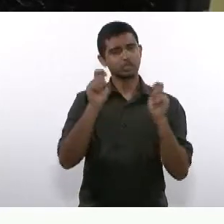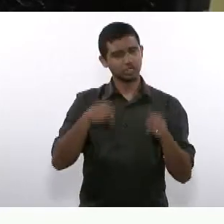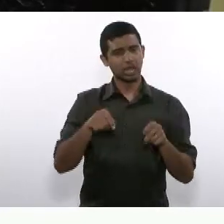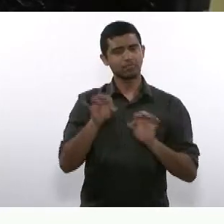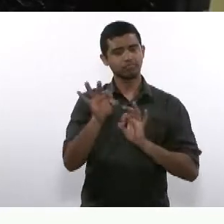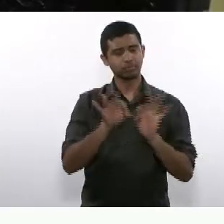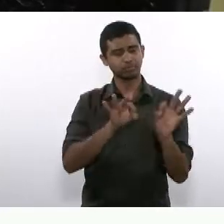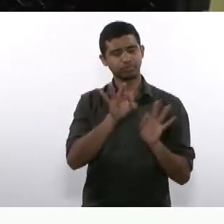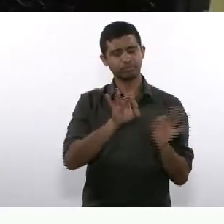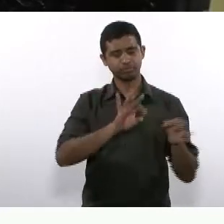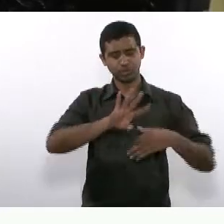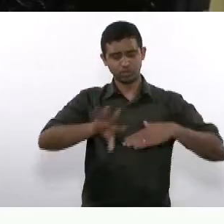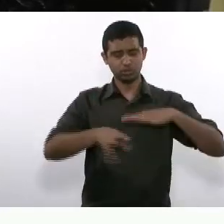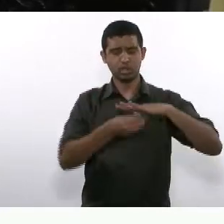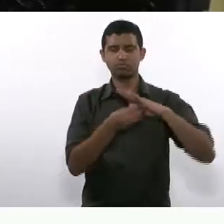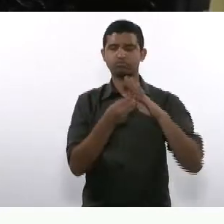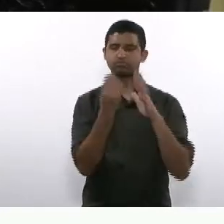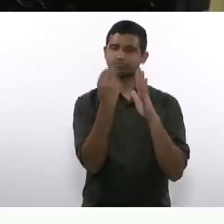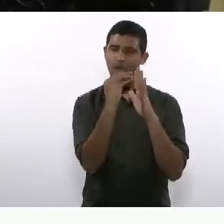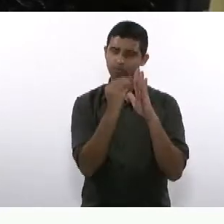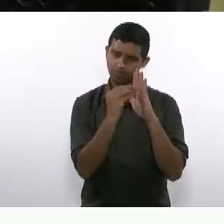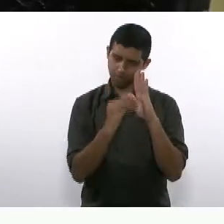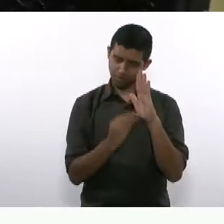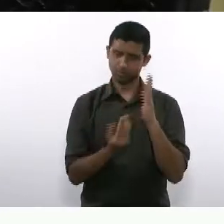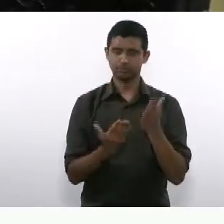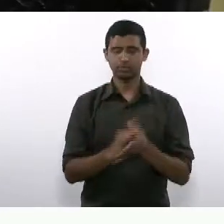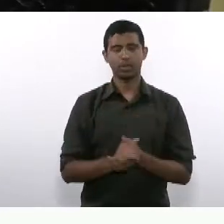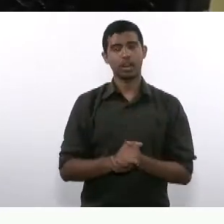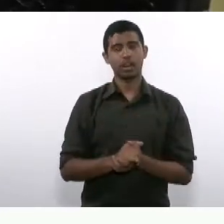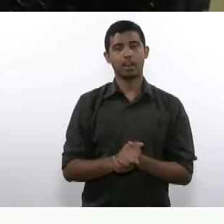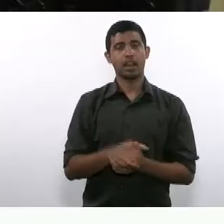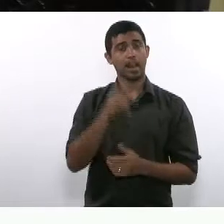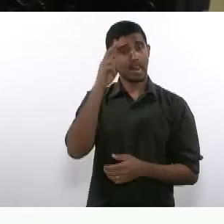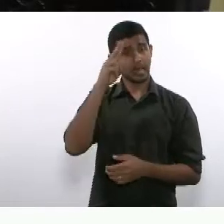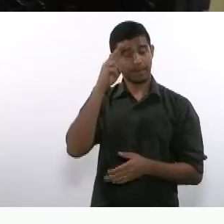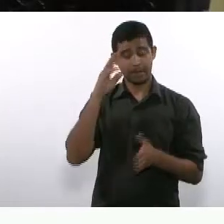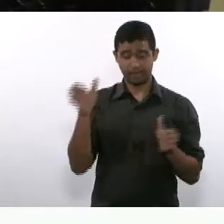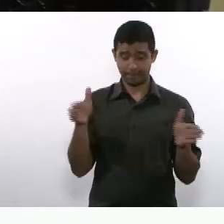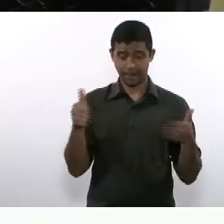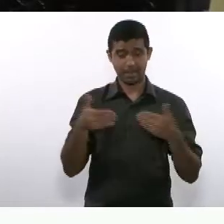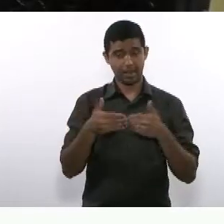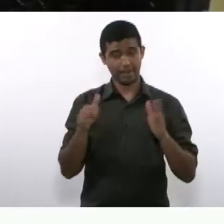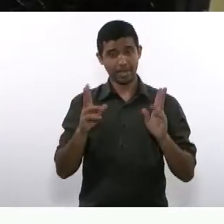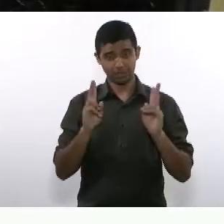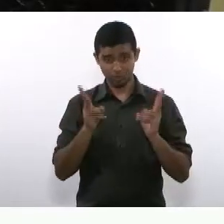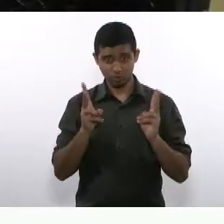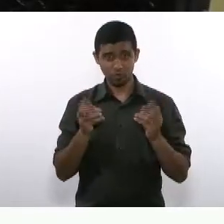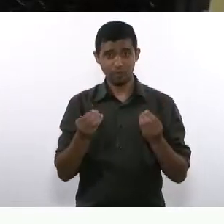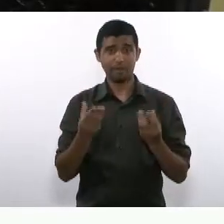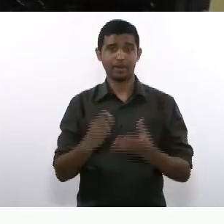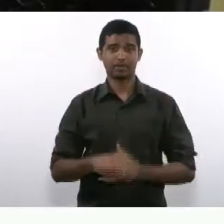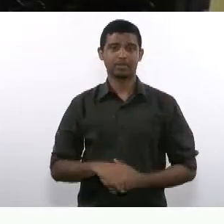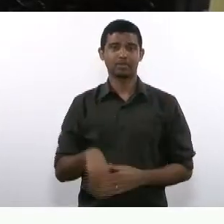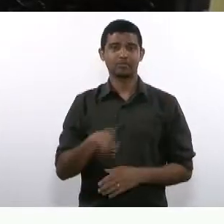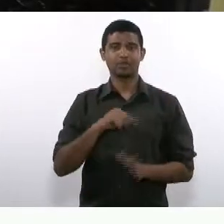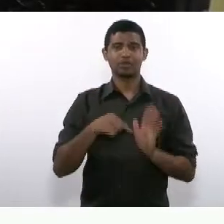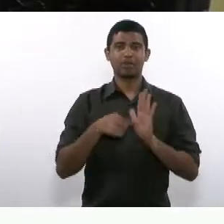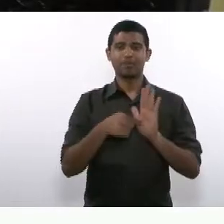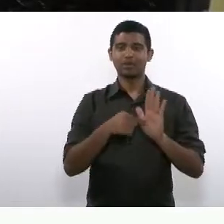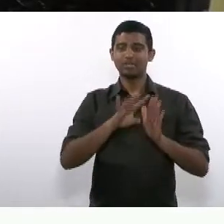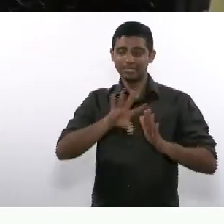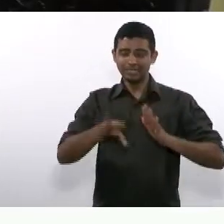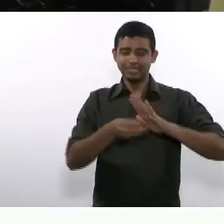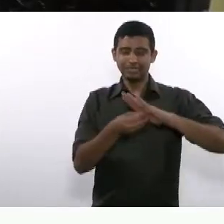incluir, através de emendas, lembrando mais uma vez que o prazo ainda está aberto, para que a gente possa apresentar